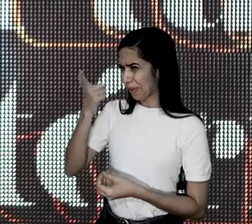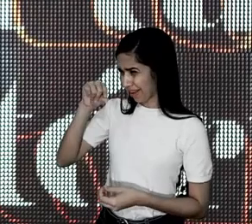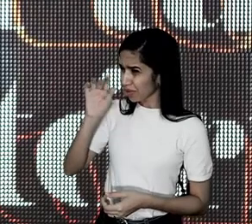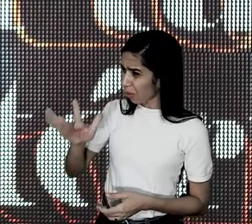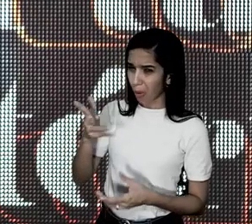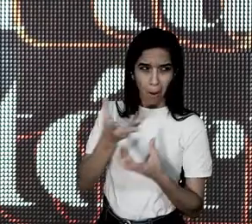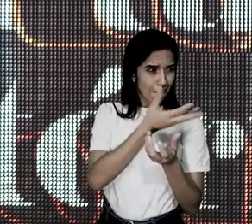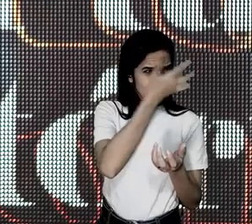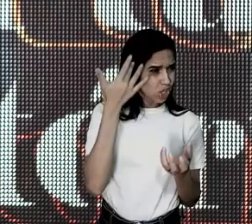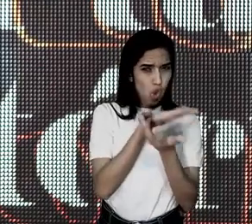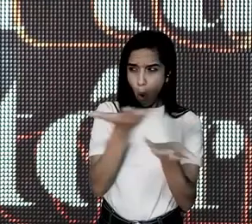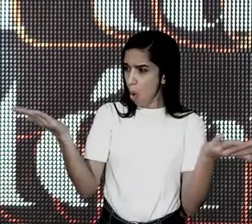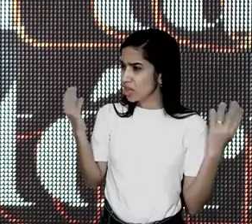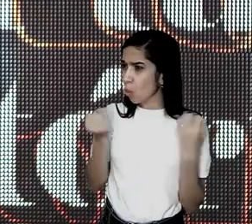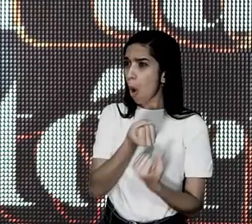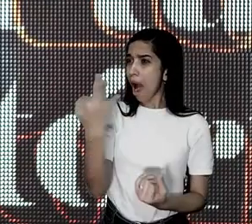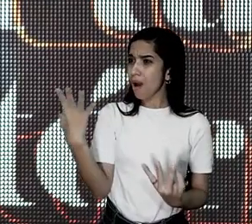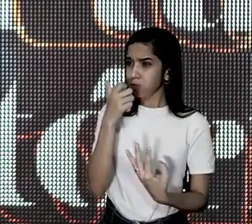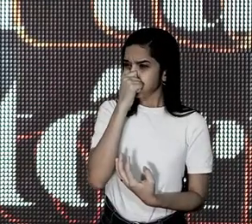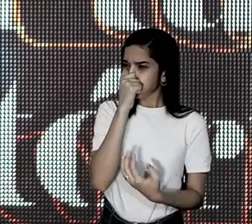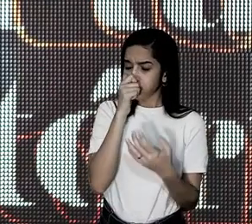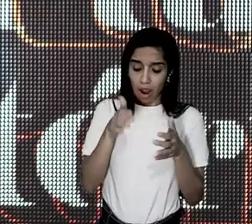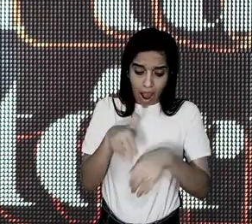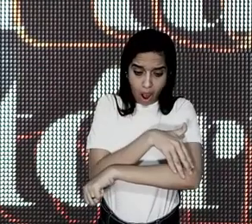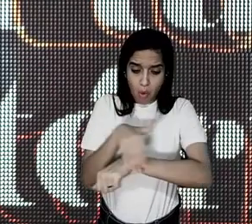te tocou? A multidão te espreme, a rua era muito estreita.